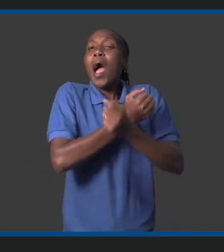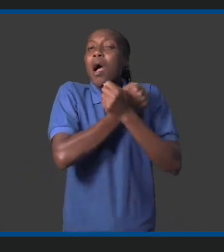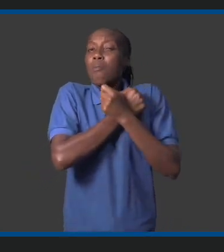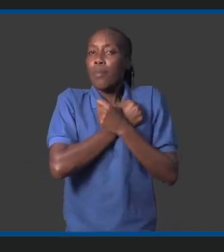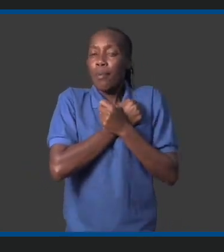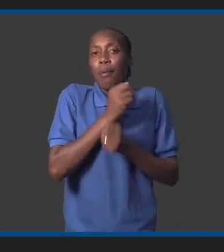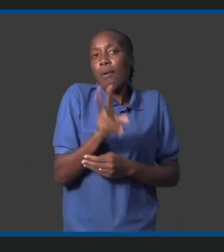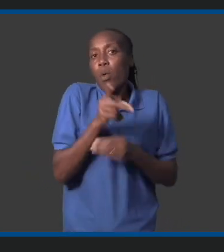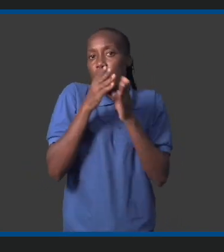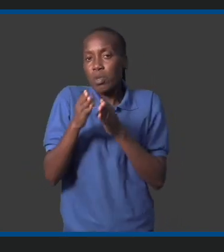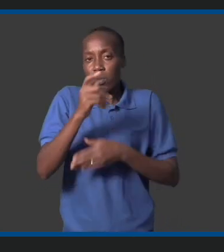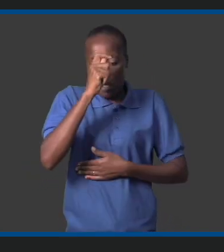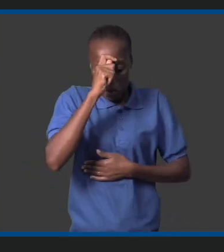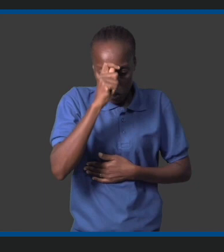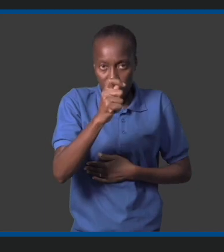humanos.